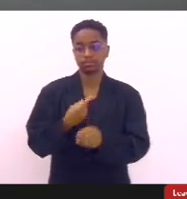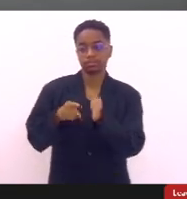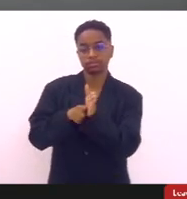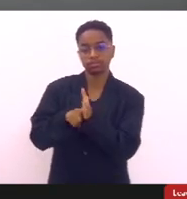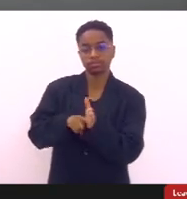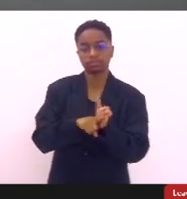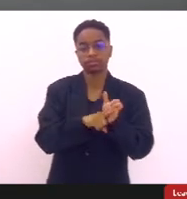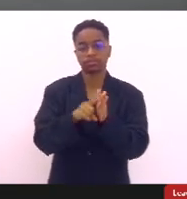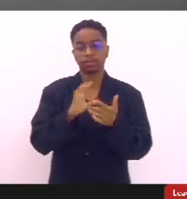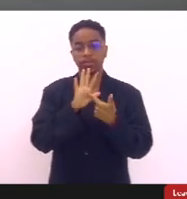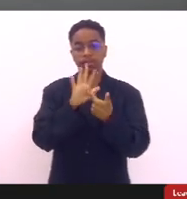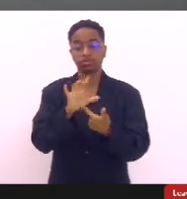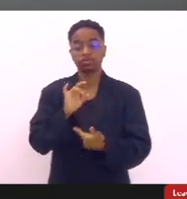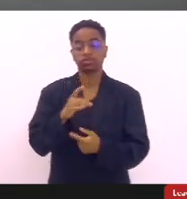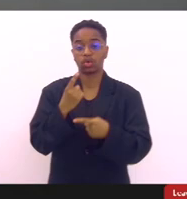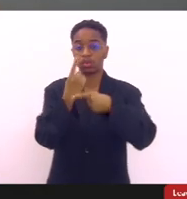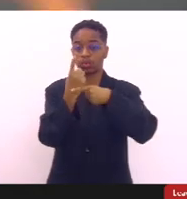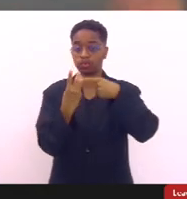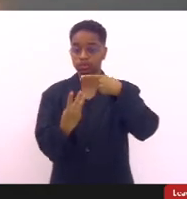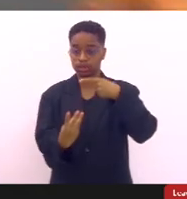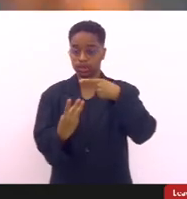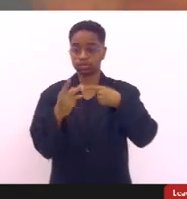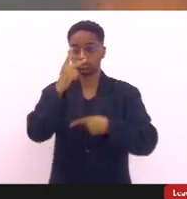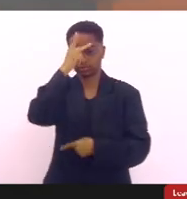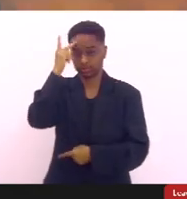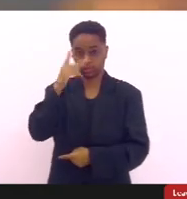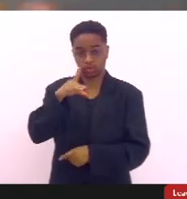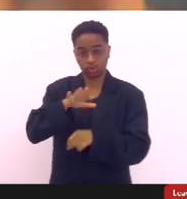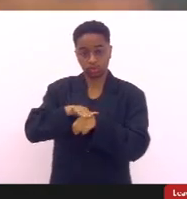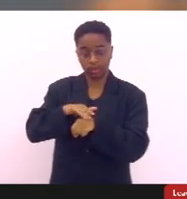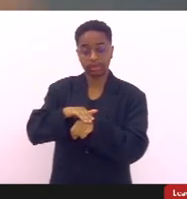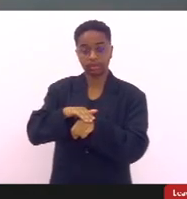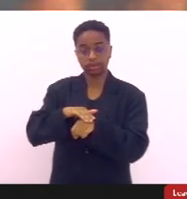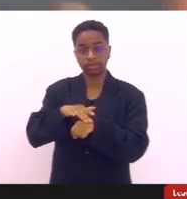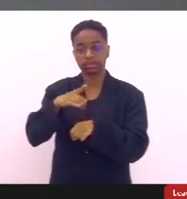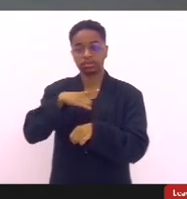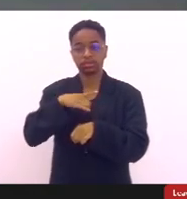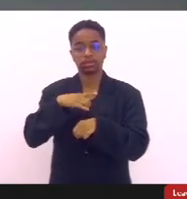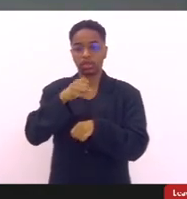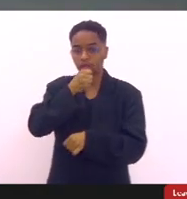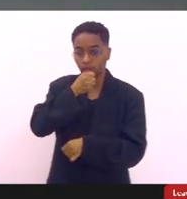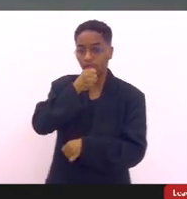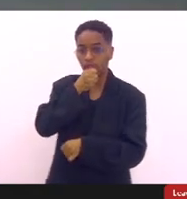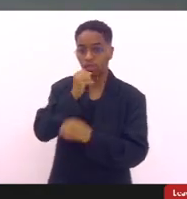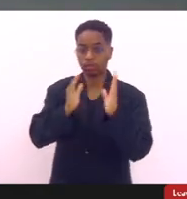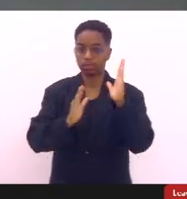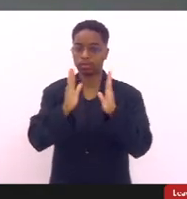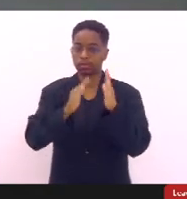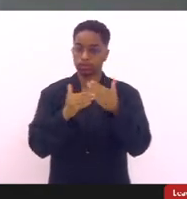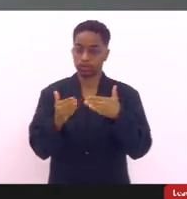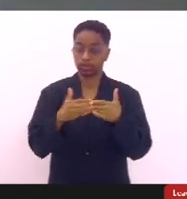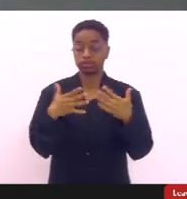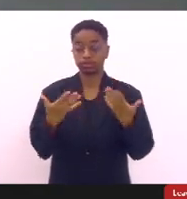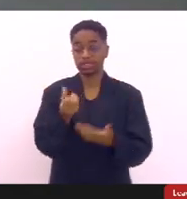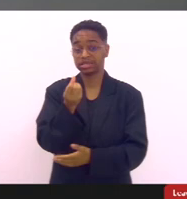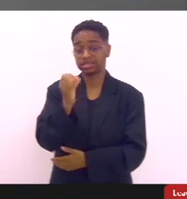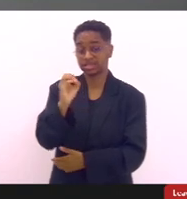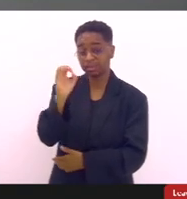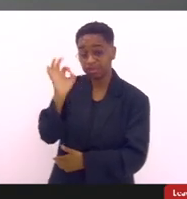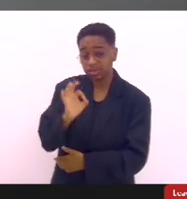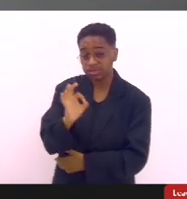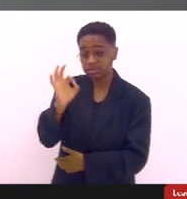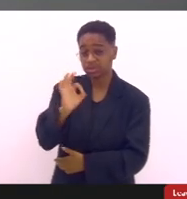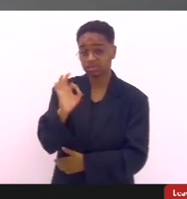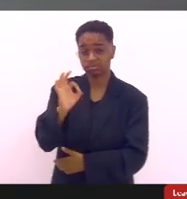que somente um terço dos doentes referem tosse de qualquer tempo, qualquer duração. Então, 60% deles não